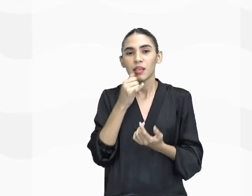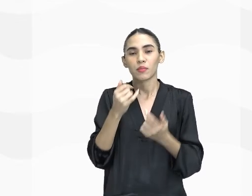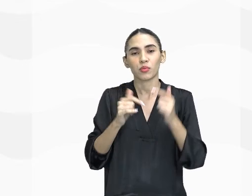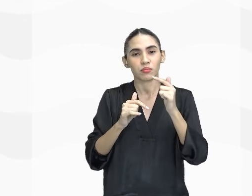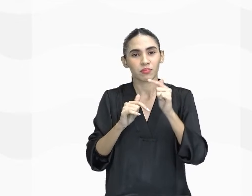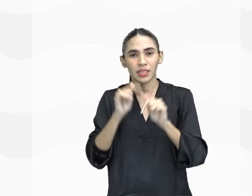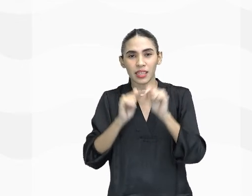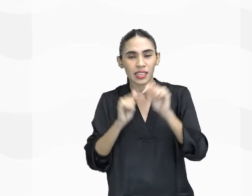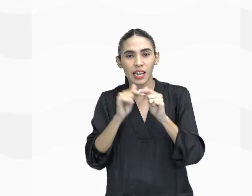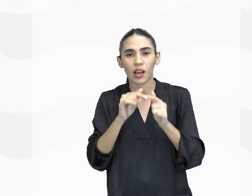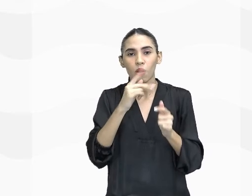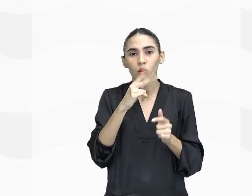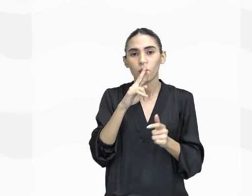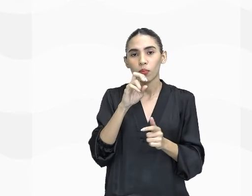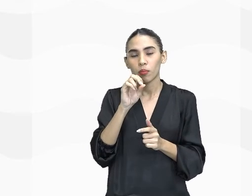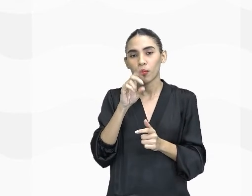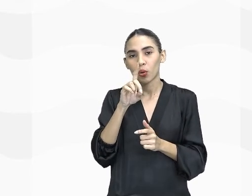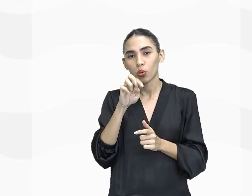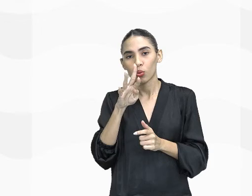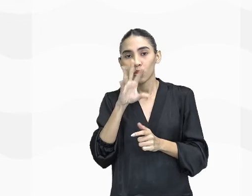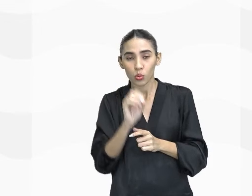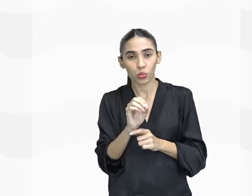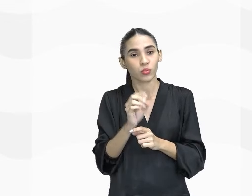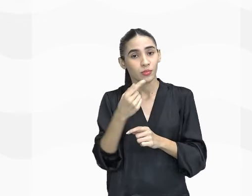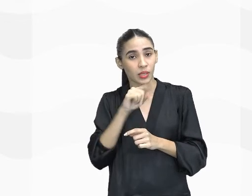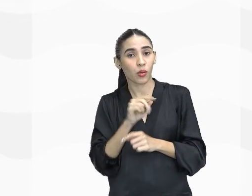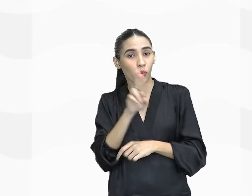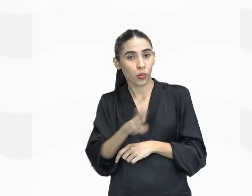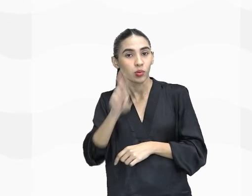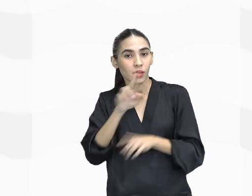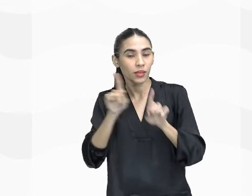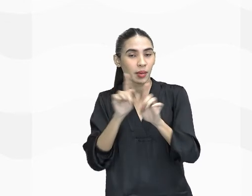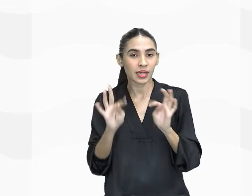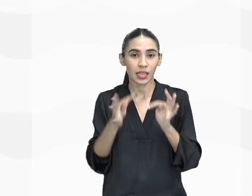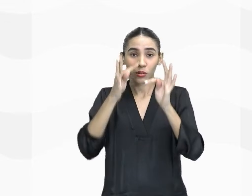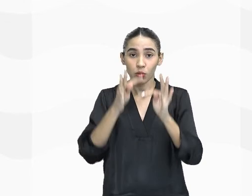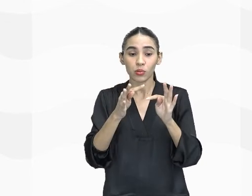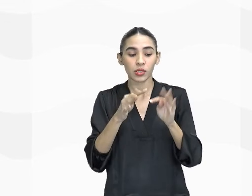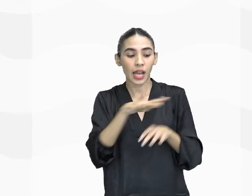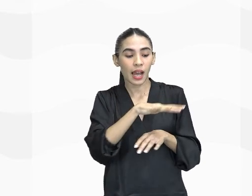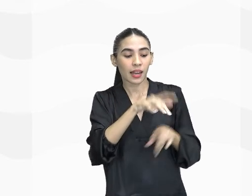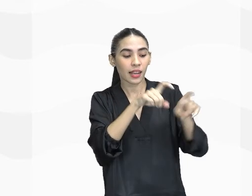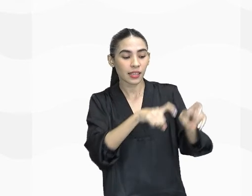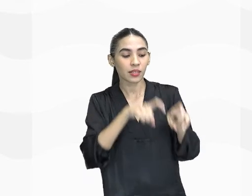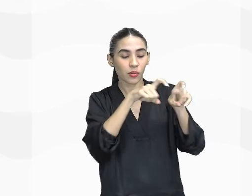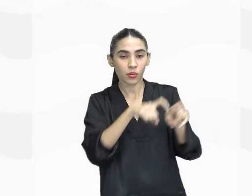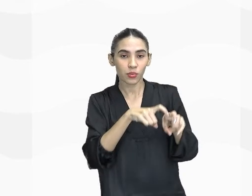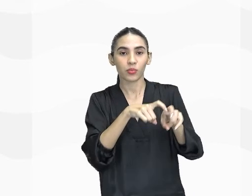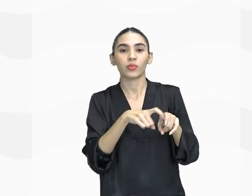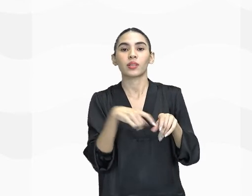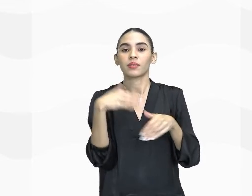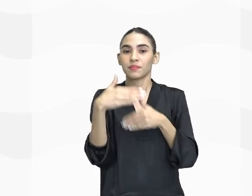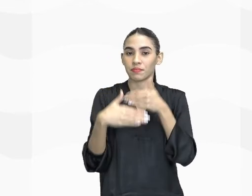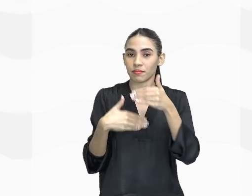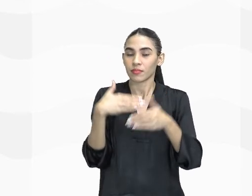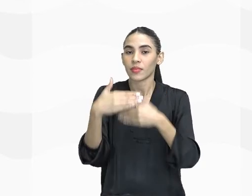fertilizante, por exemplo. Então a gente está visualizando aí também o uso da tecnologia na agricultura, tornando, né, cada vez